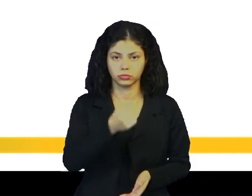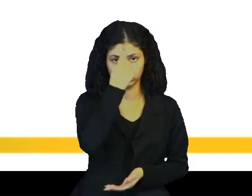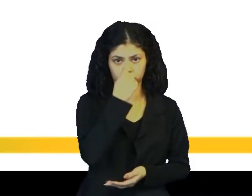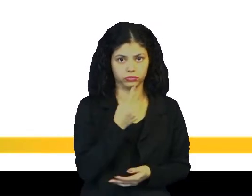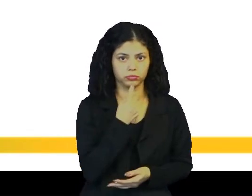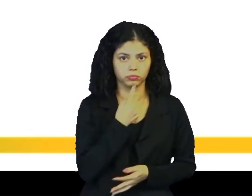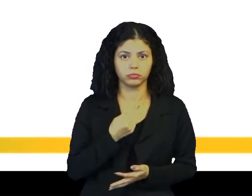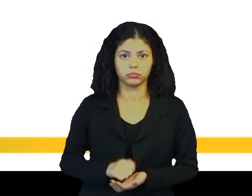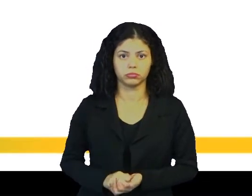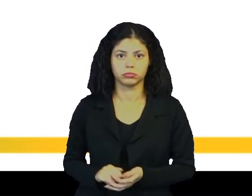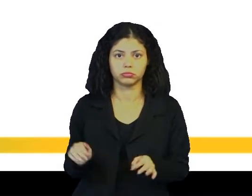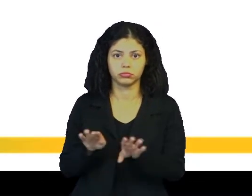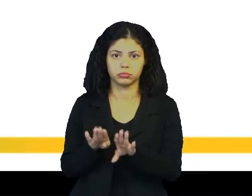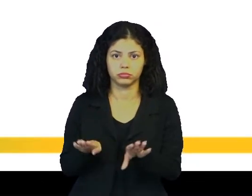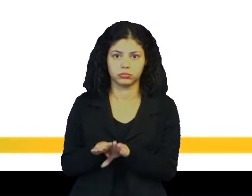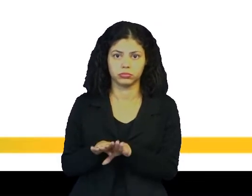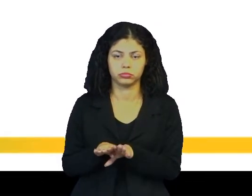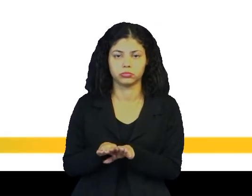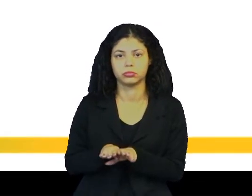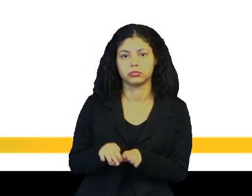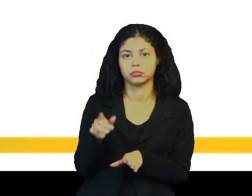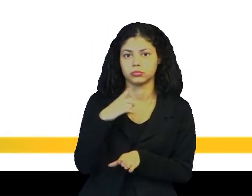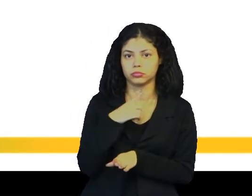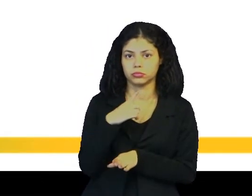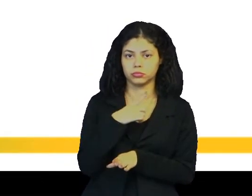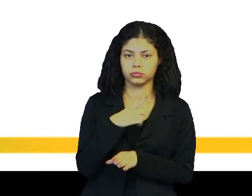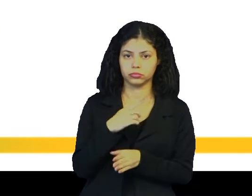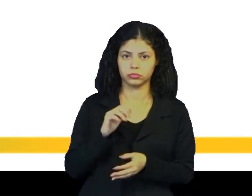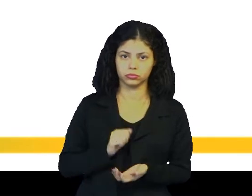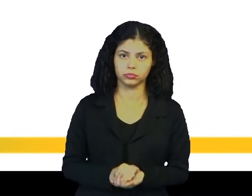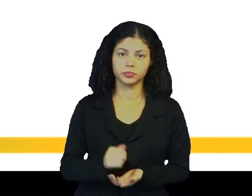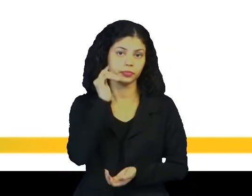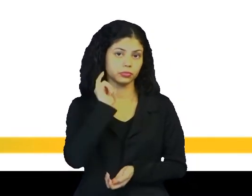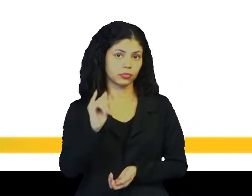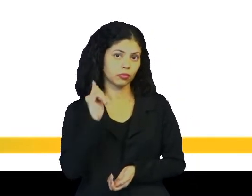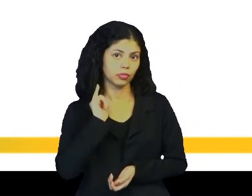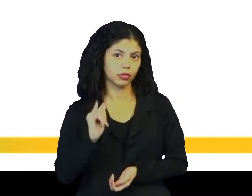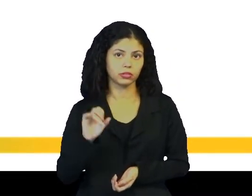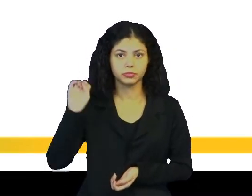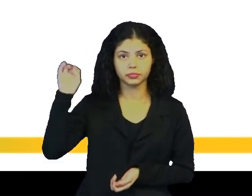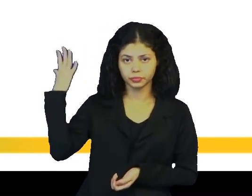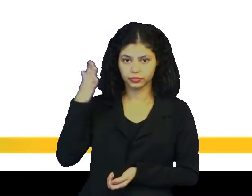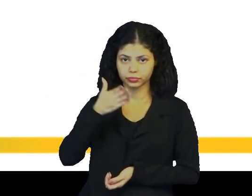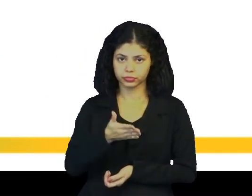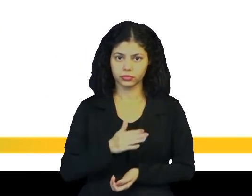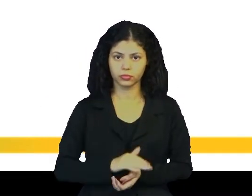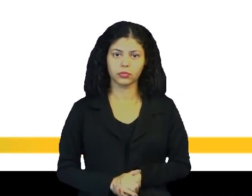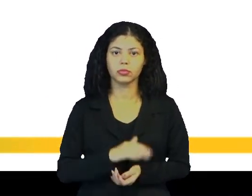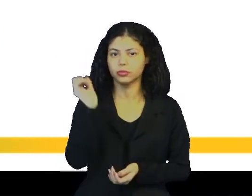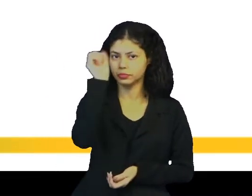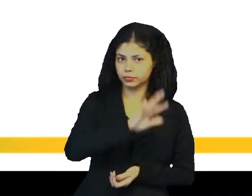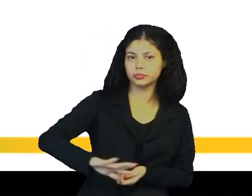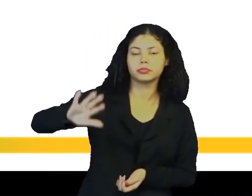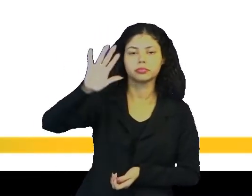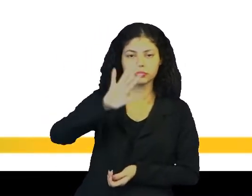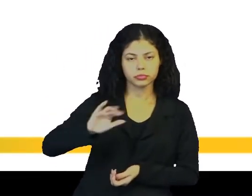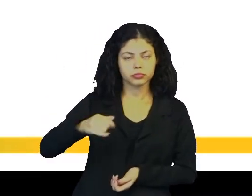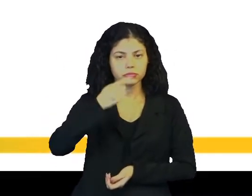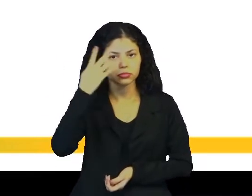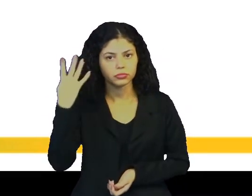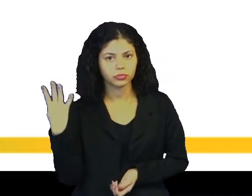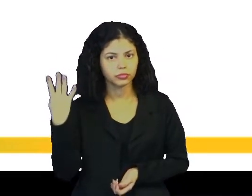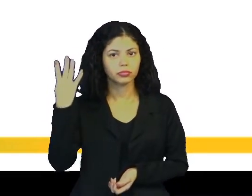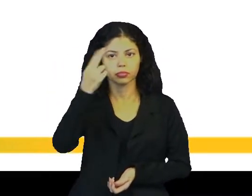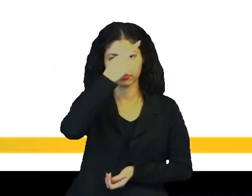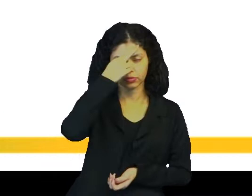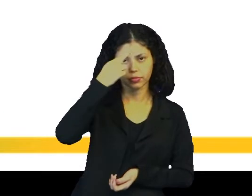ela é uma figura parada, e aí, nessa imagem, nós temos uma narrativa acontecendo aí. Geralmente, contavam